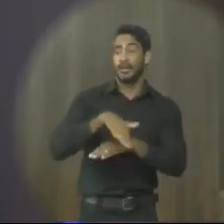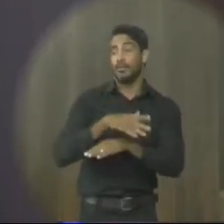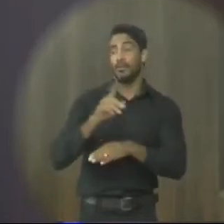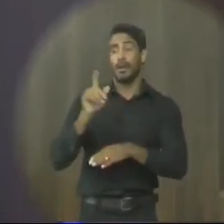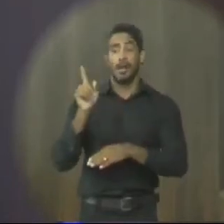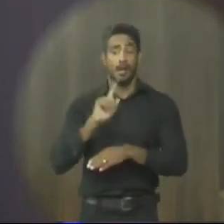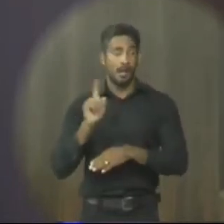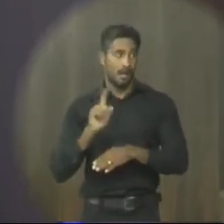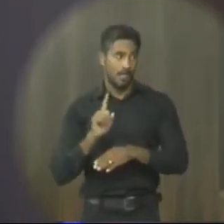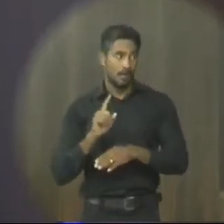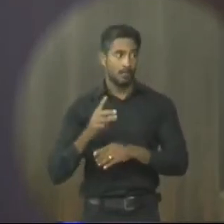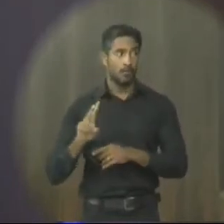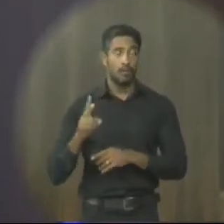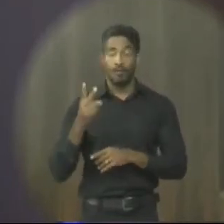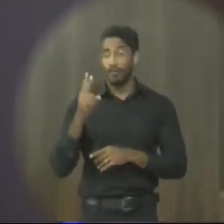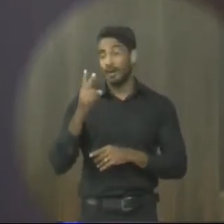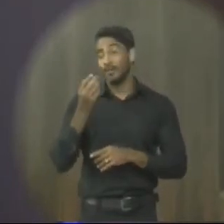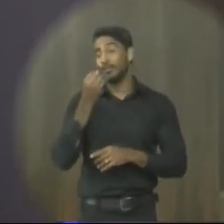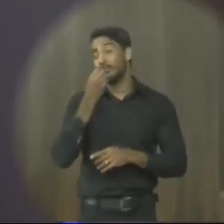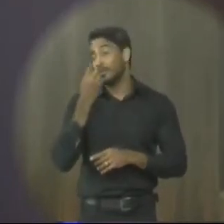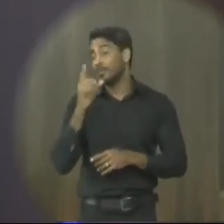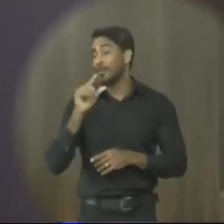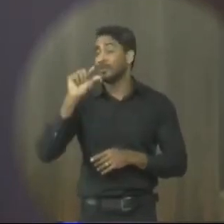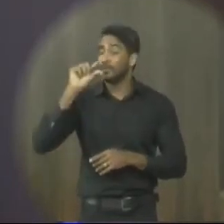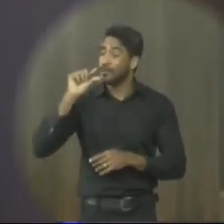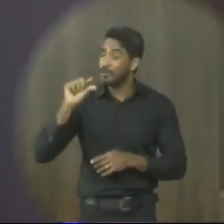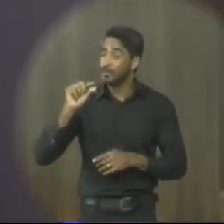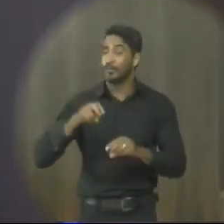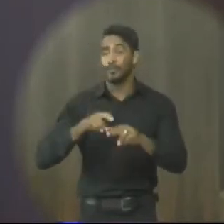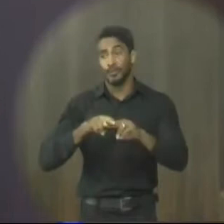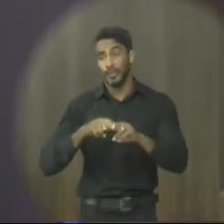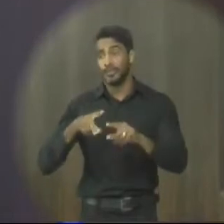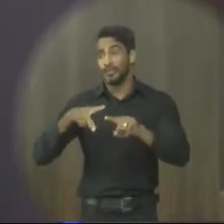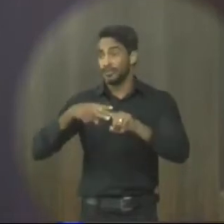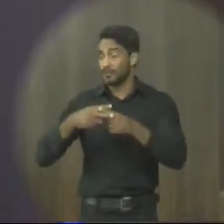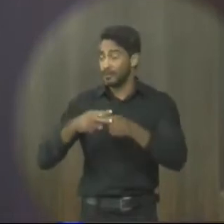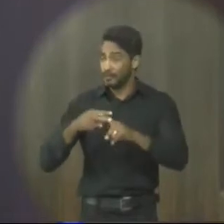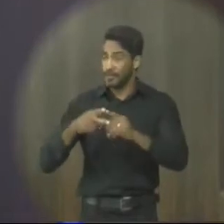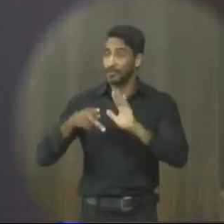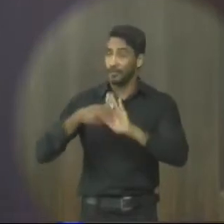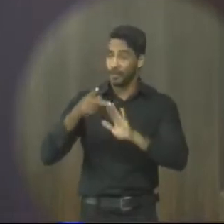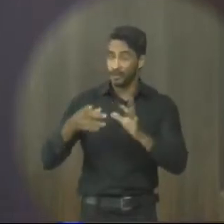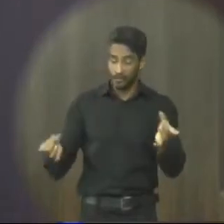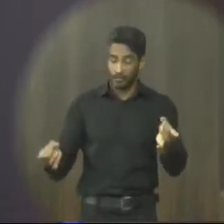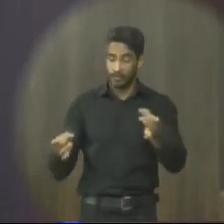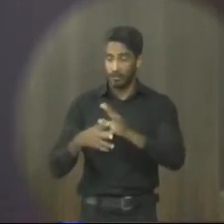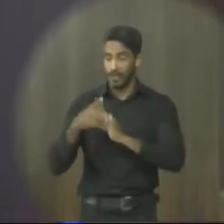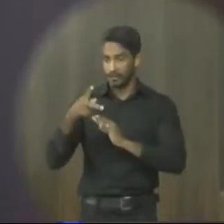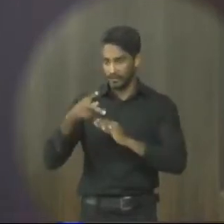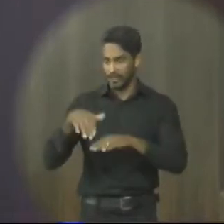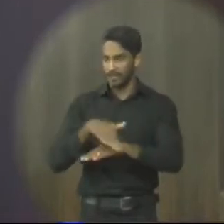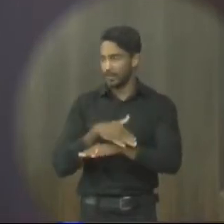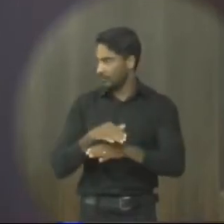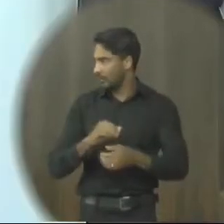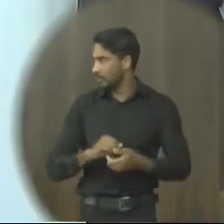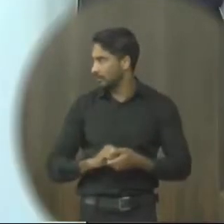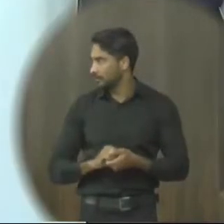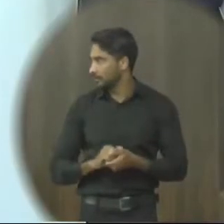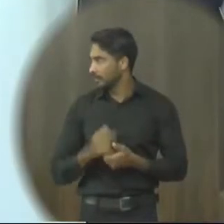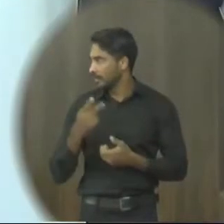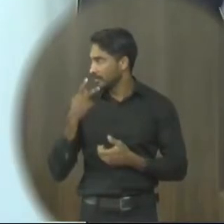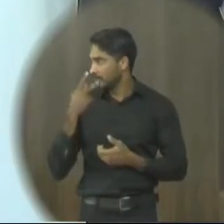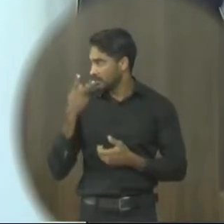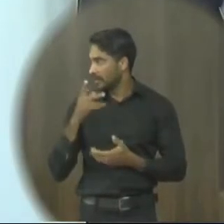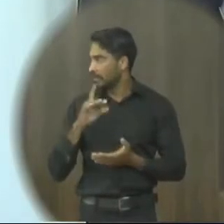E o valor não foi suficiente da emenda, por isso que não foi feito o projeto completo da rua. Tá, só complementando, o senhor falou aí